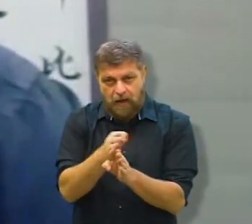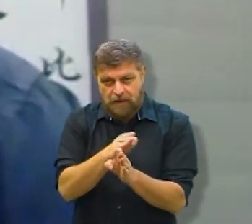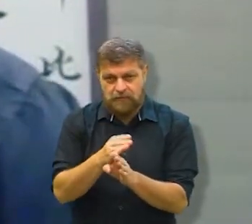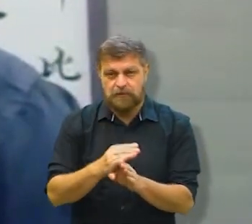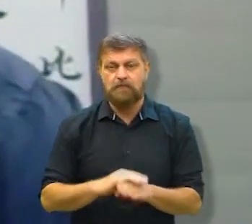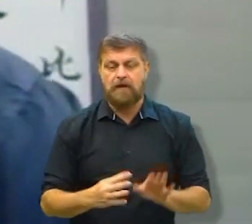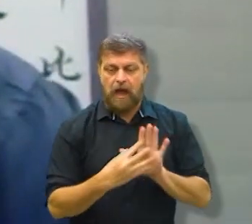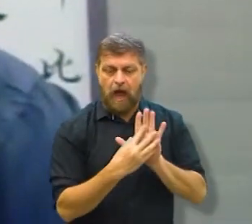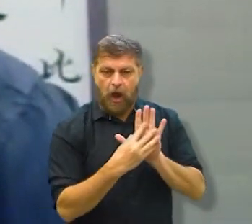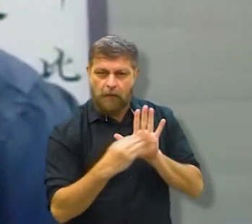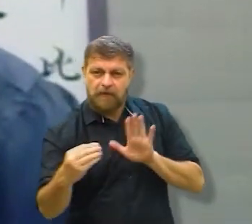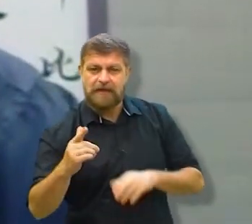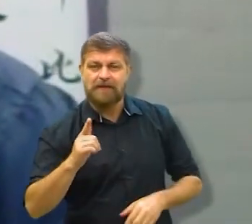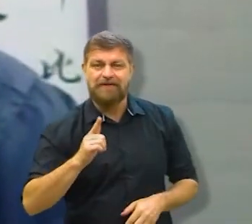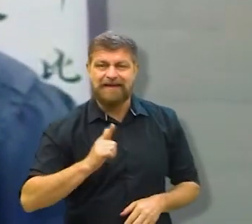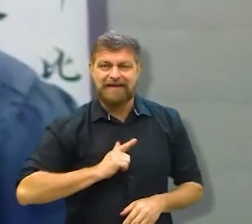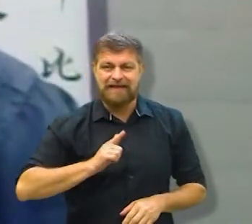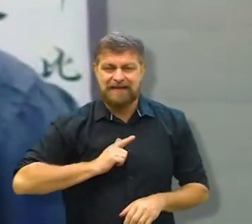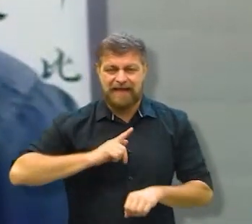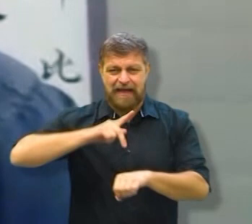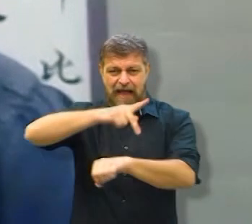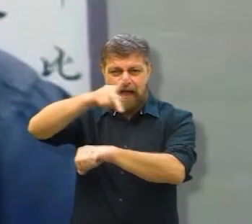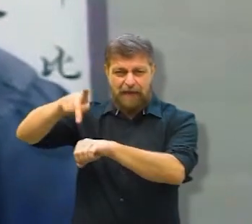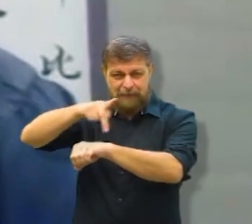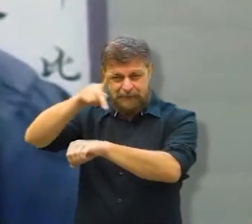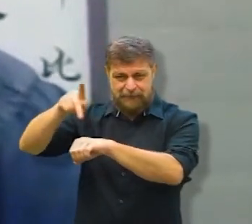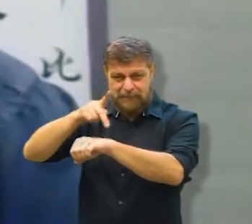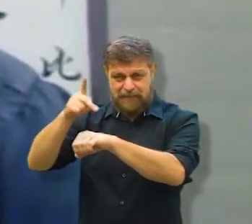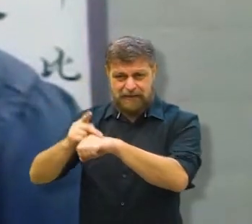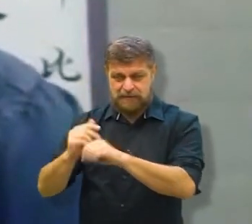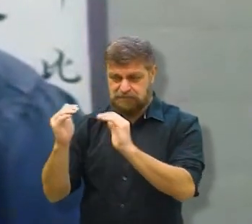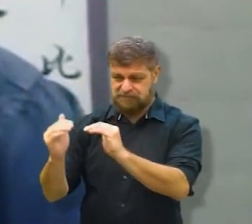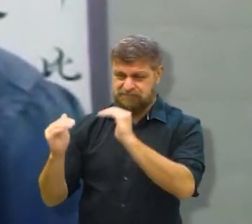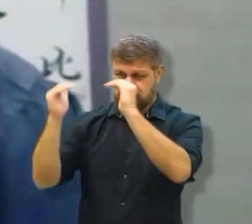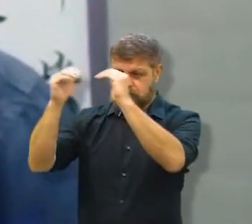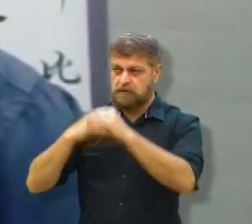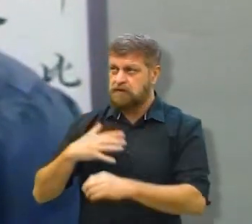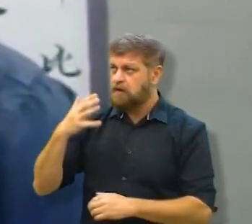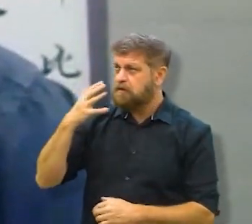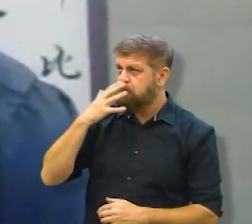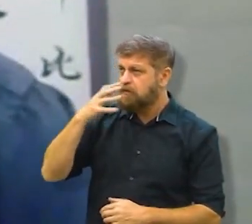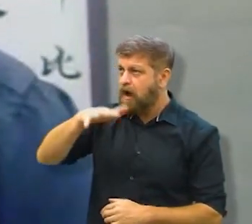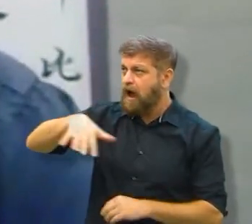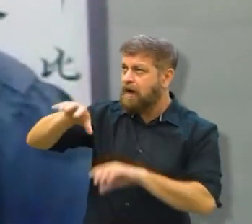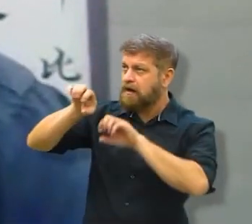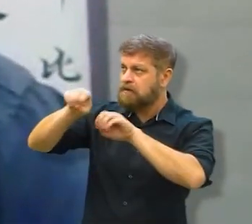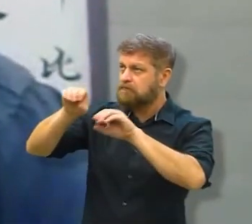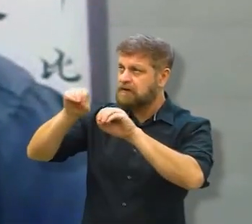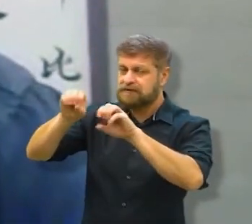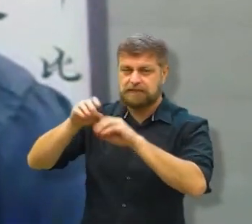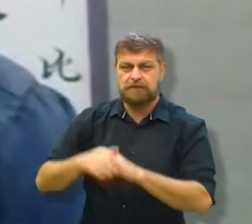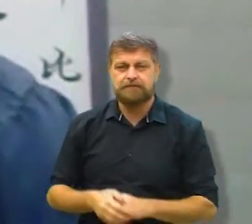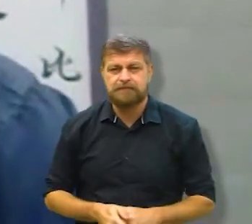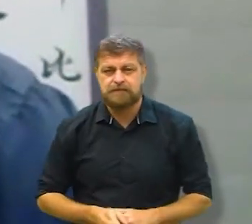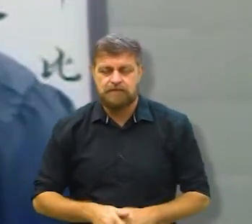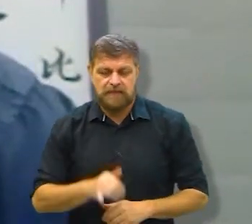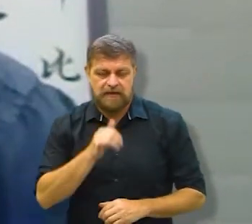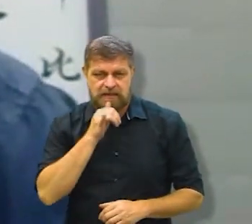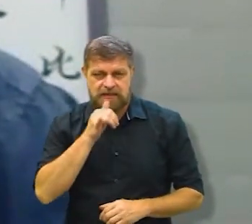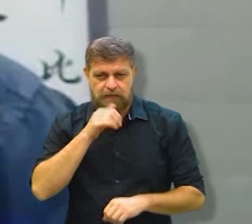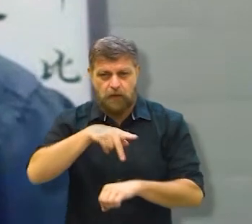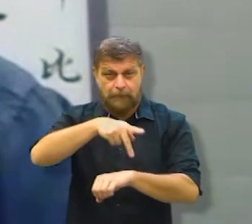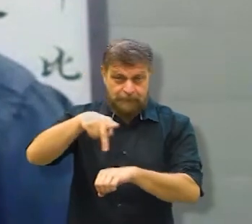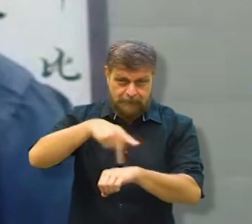é o modelo que nós temos nos principais países, que nós admiramos tanto em relação à educação.